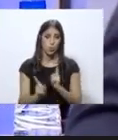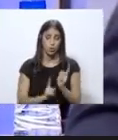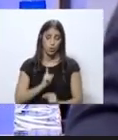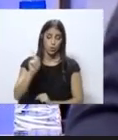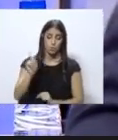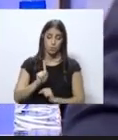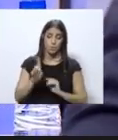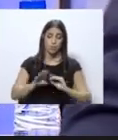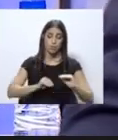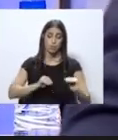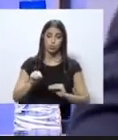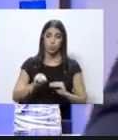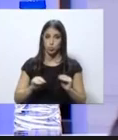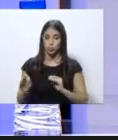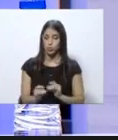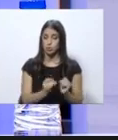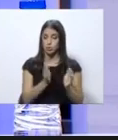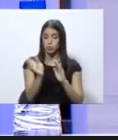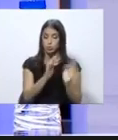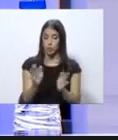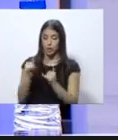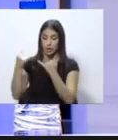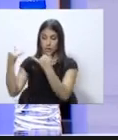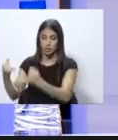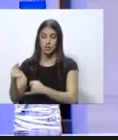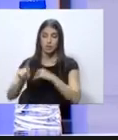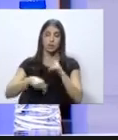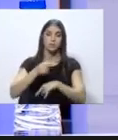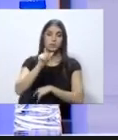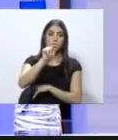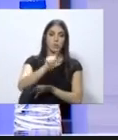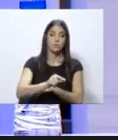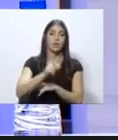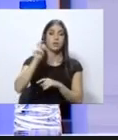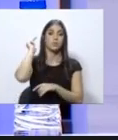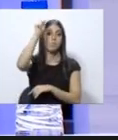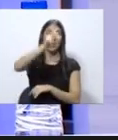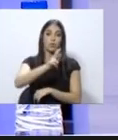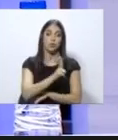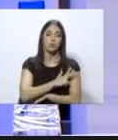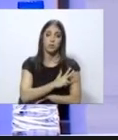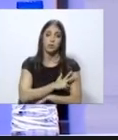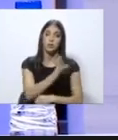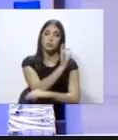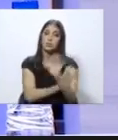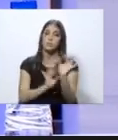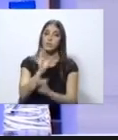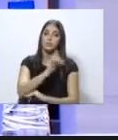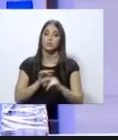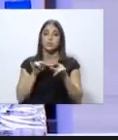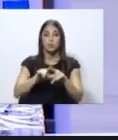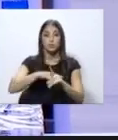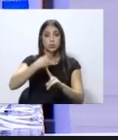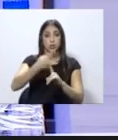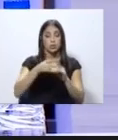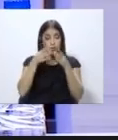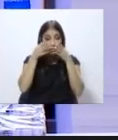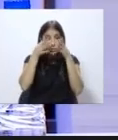clássico na próxima jornada, depois vamos ter a estreia na Liga dos Campeões, que este ano ainda é mais concentrada